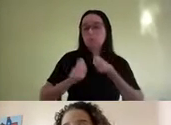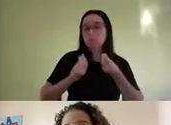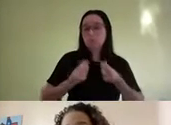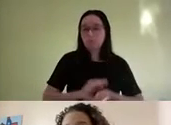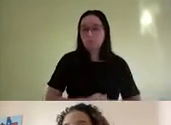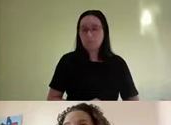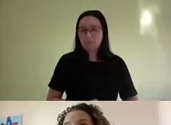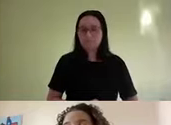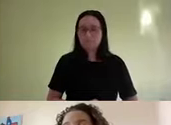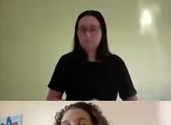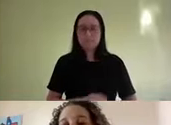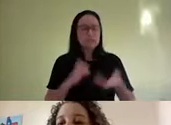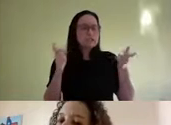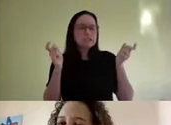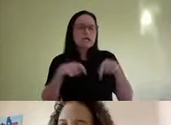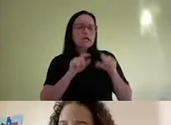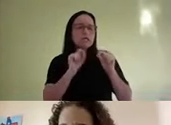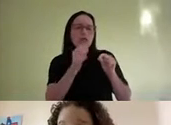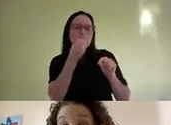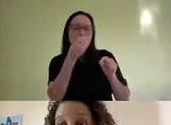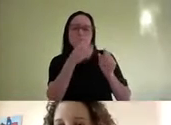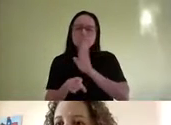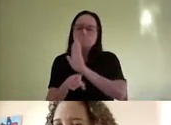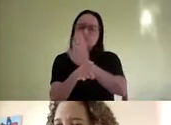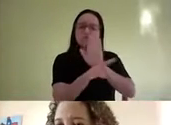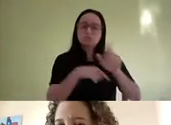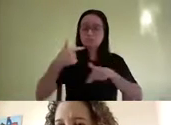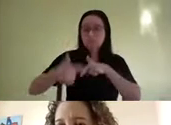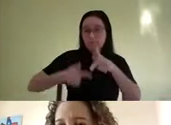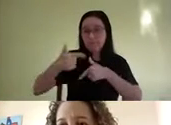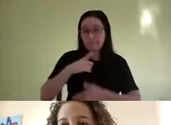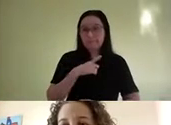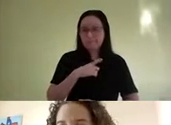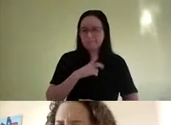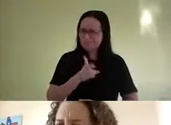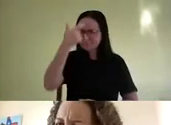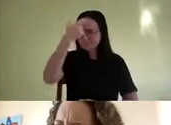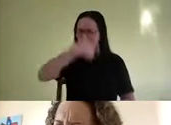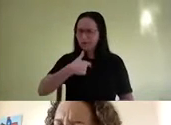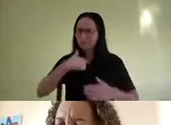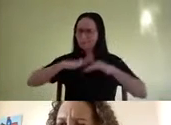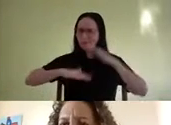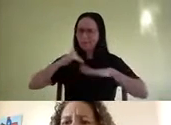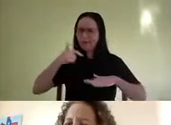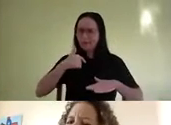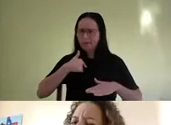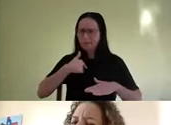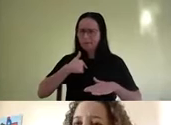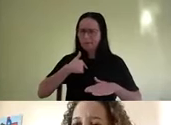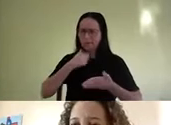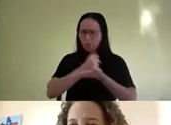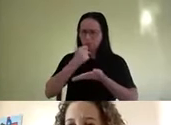daria como benefício para ele me contratar, eu sempre faço essa pergunta, eu me contrataria, eu me